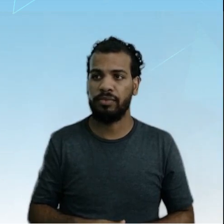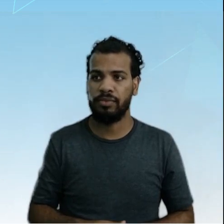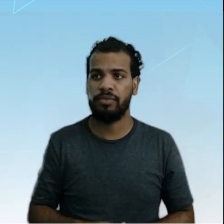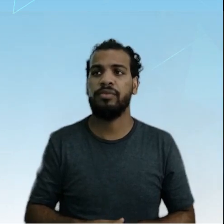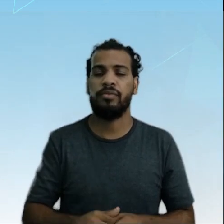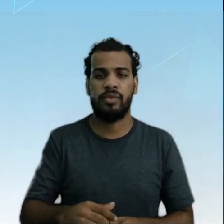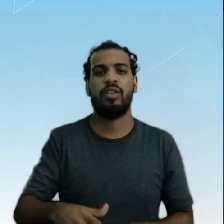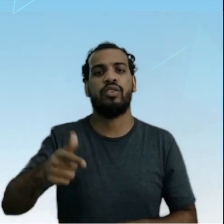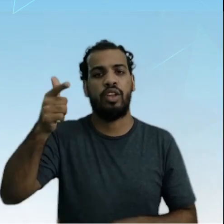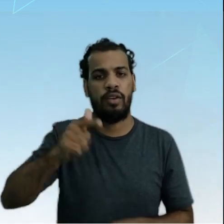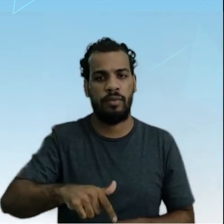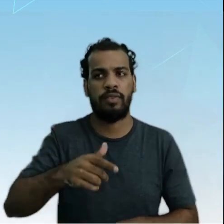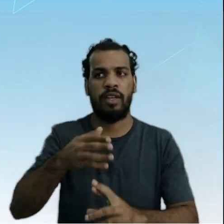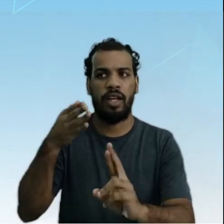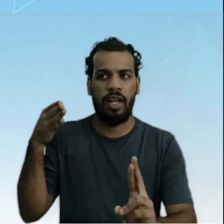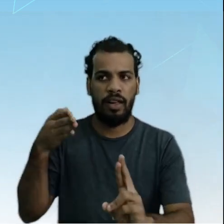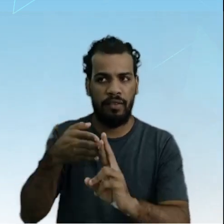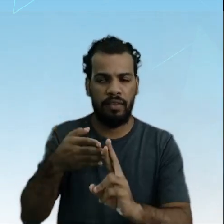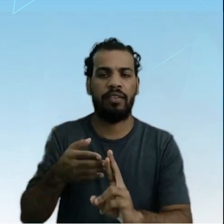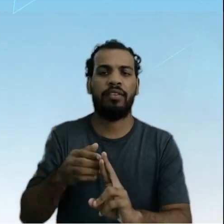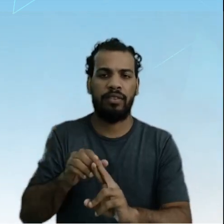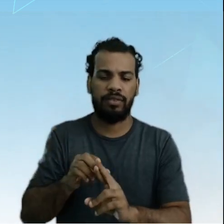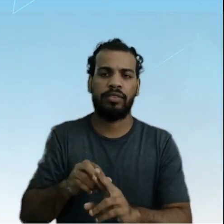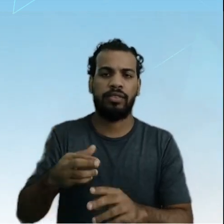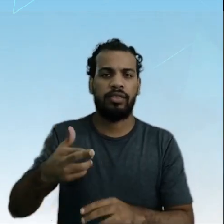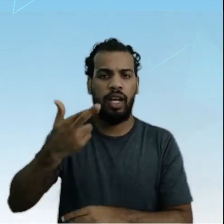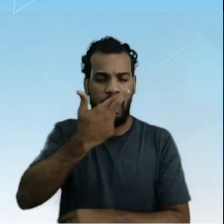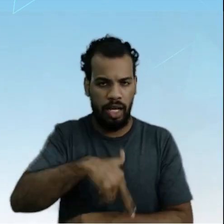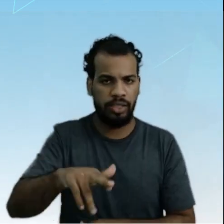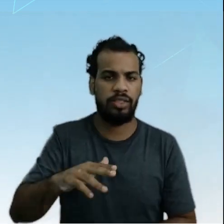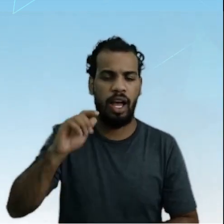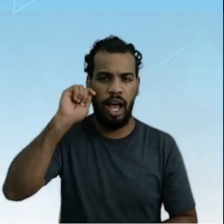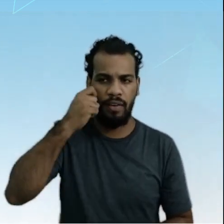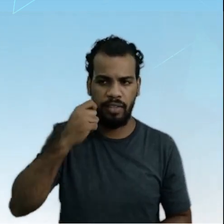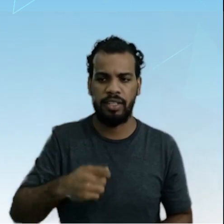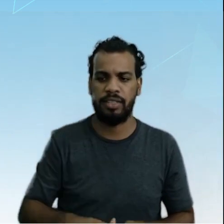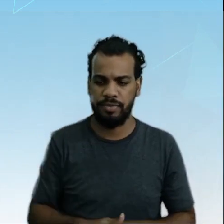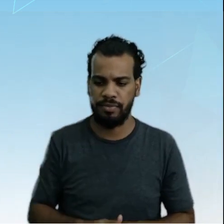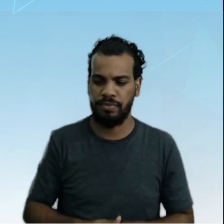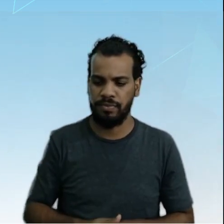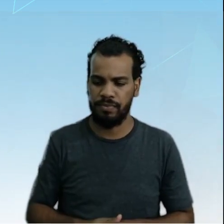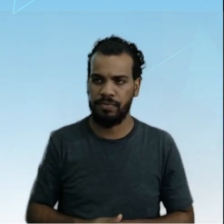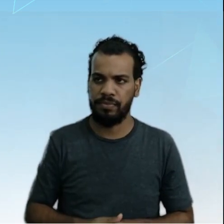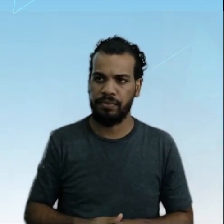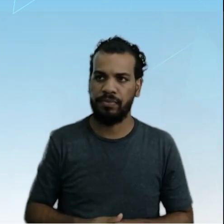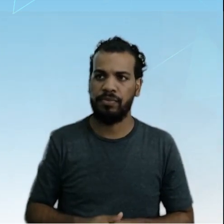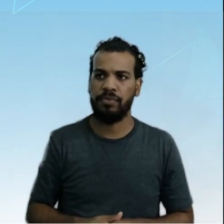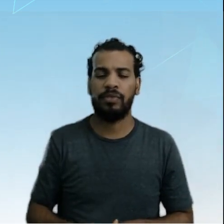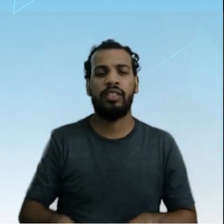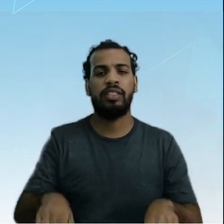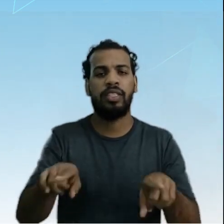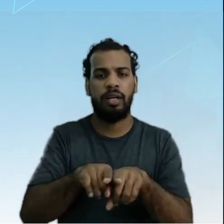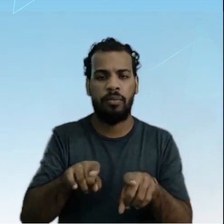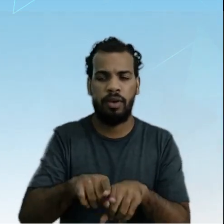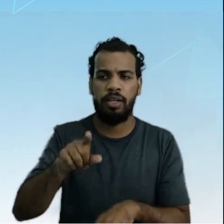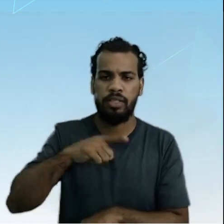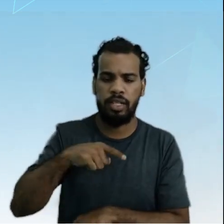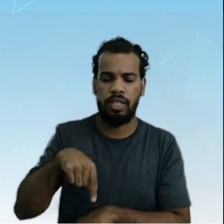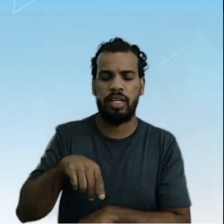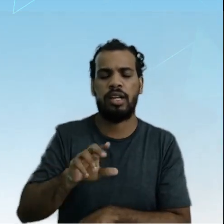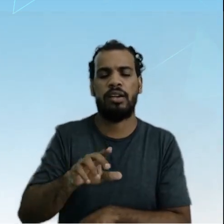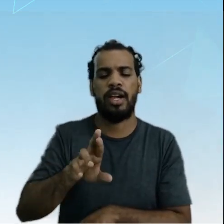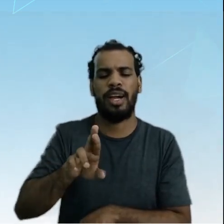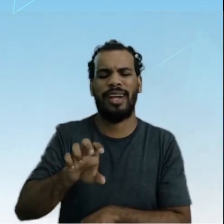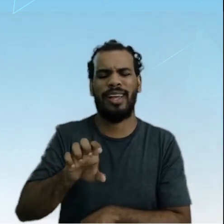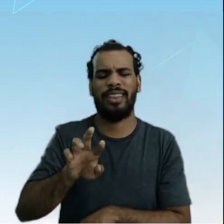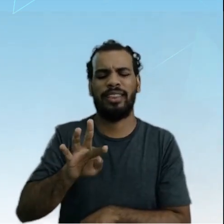uma referência às religiões de matrizes africanas. E a questão dos retirantes. A gente